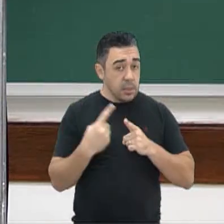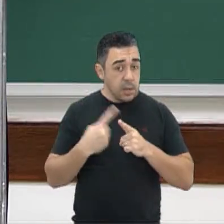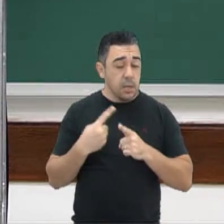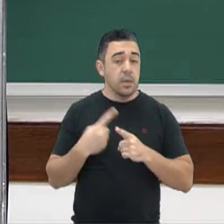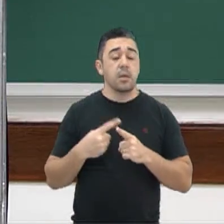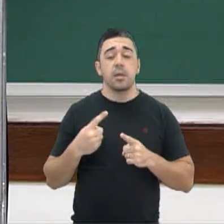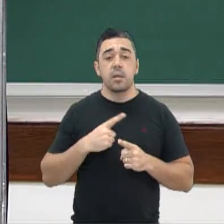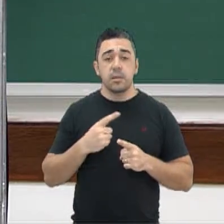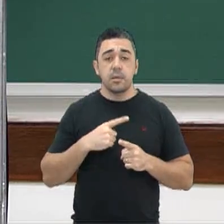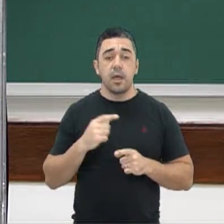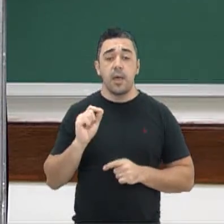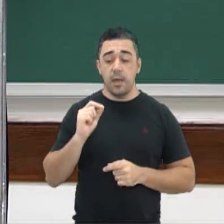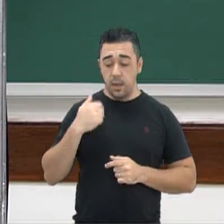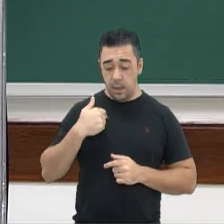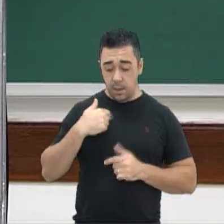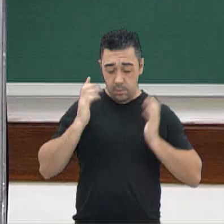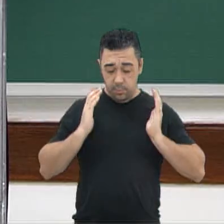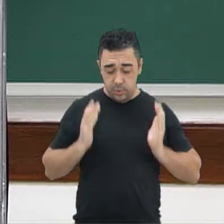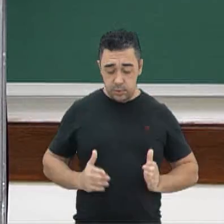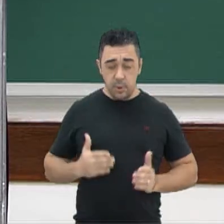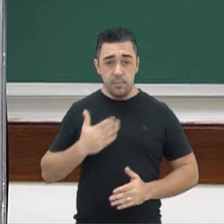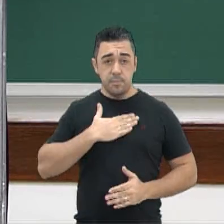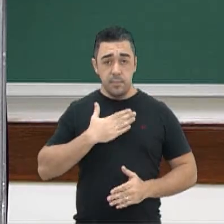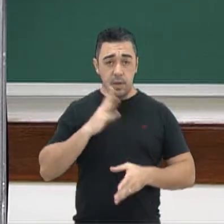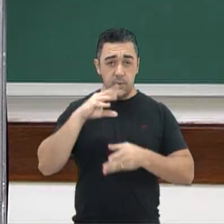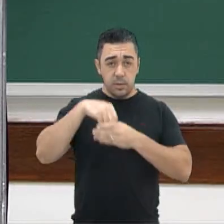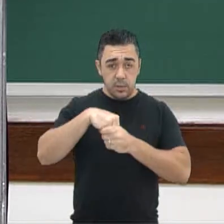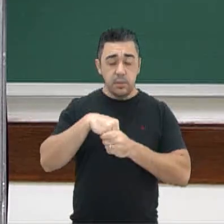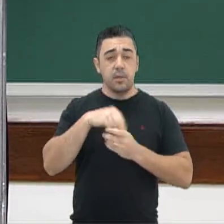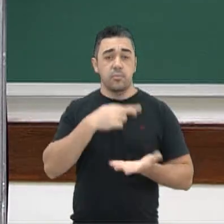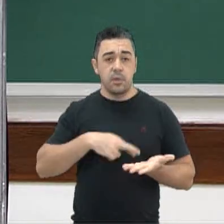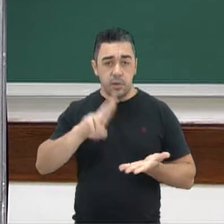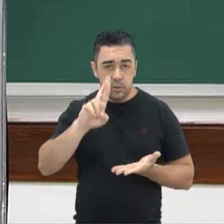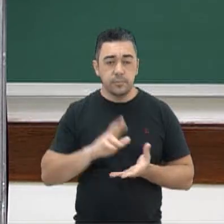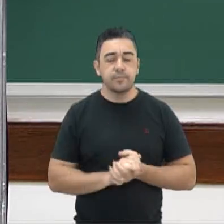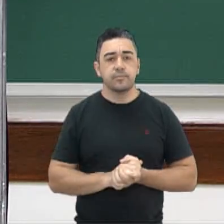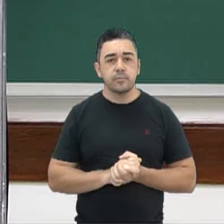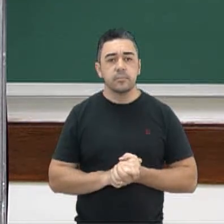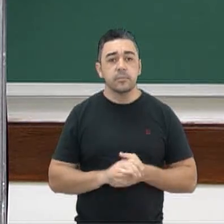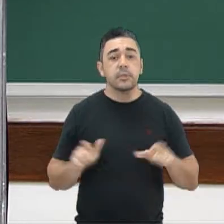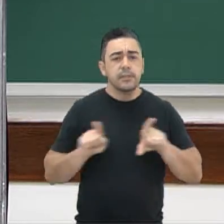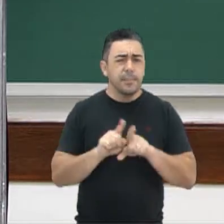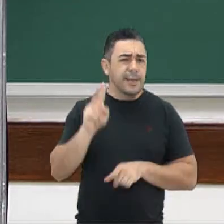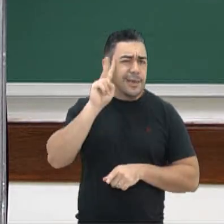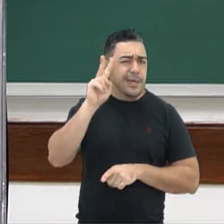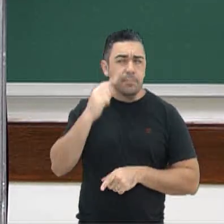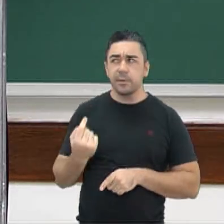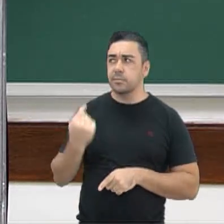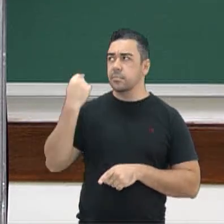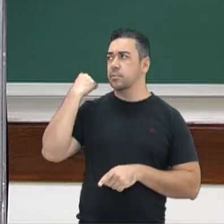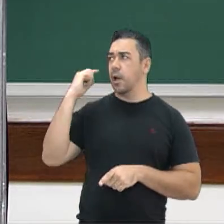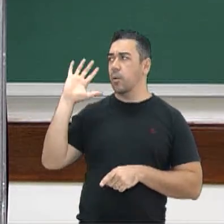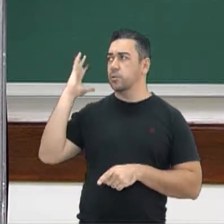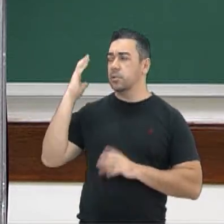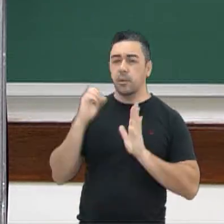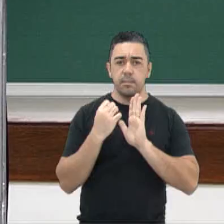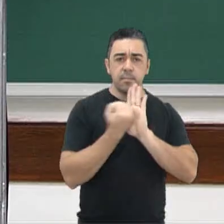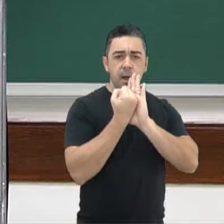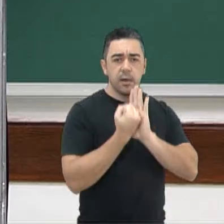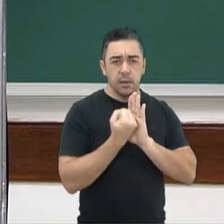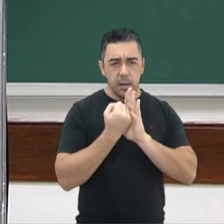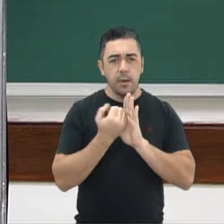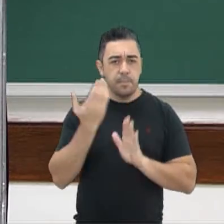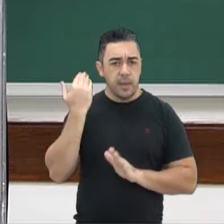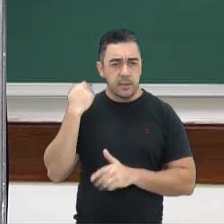a posição do indivíduo dentro da sua comunidade religiosa e rememoram acontecimentos marcantes